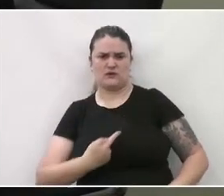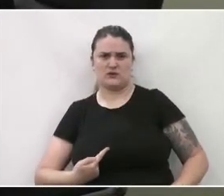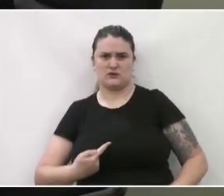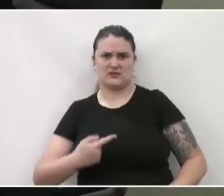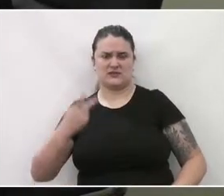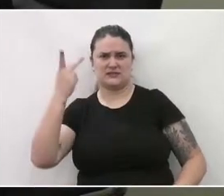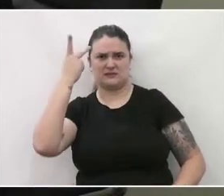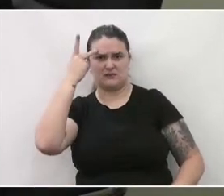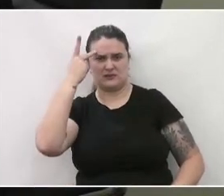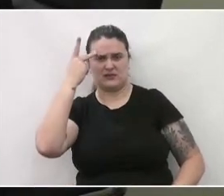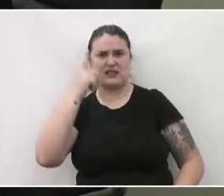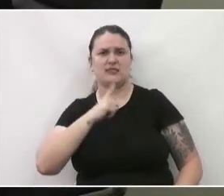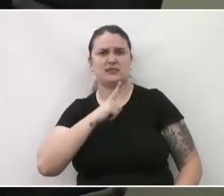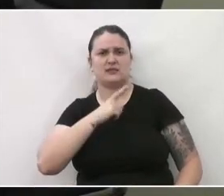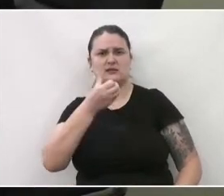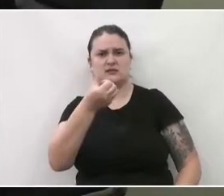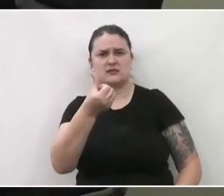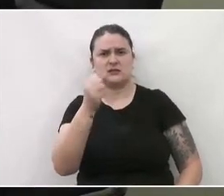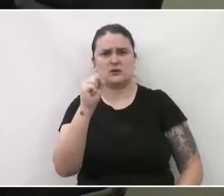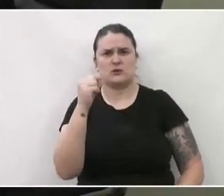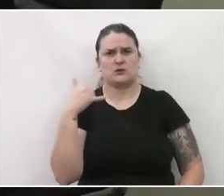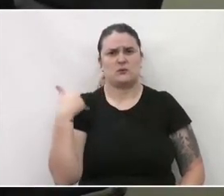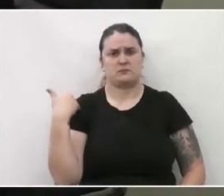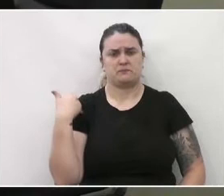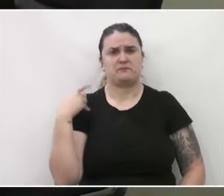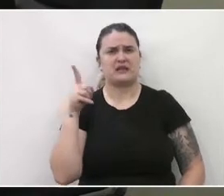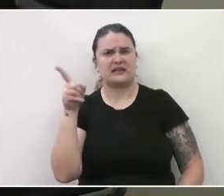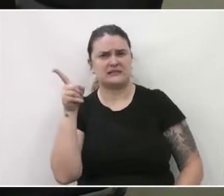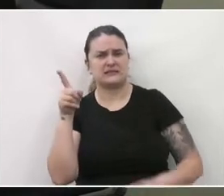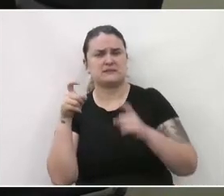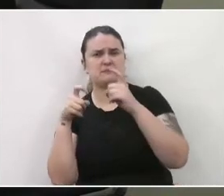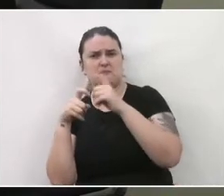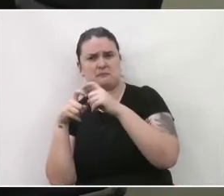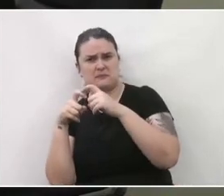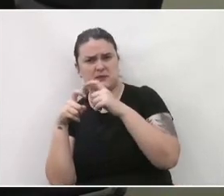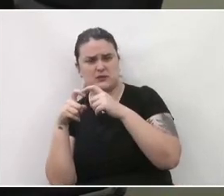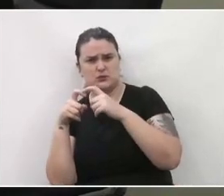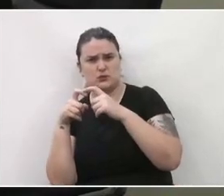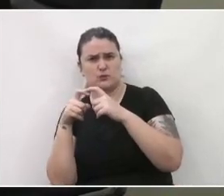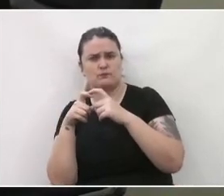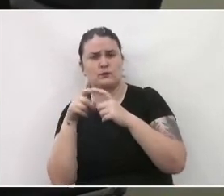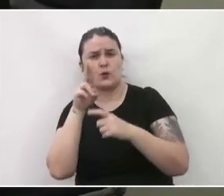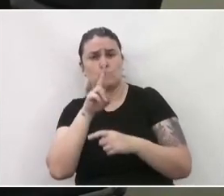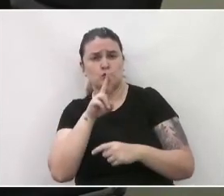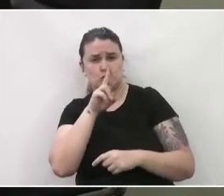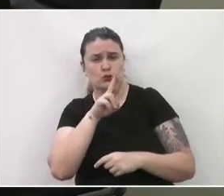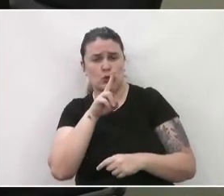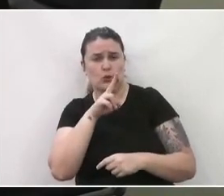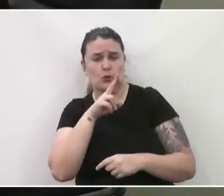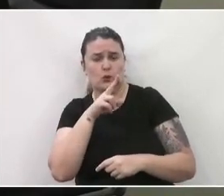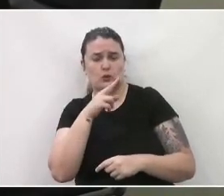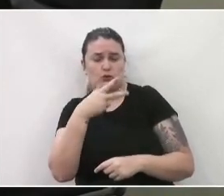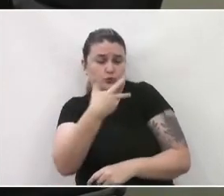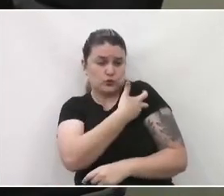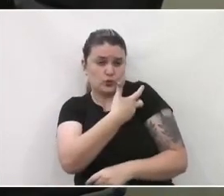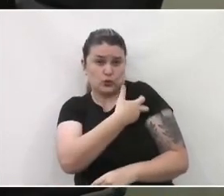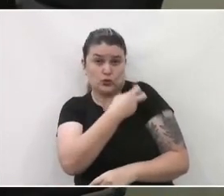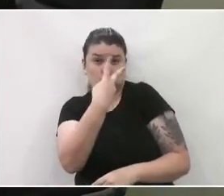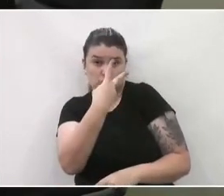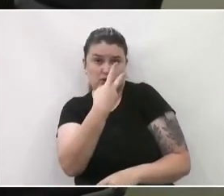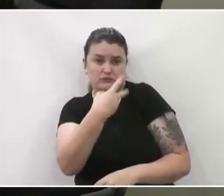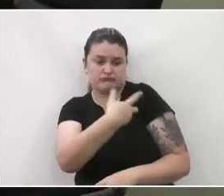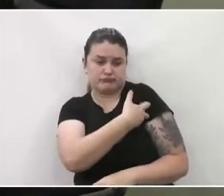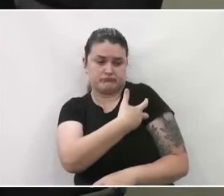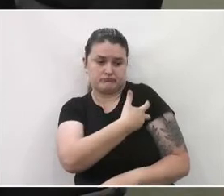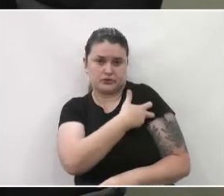Paulo, de 68 anos. Esse cirurgião plástico tomou as 2 doses da vacina, né,